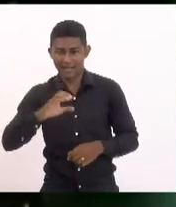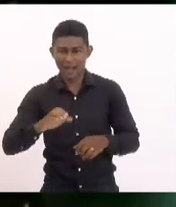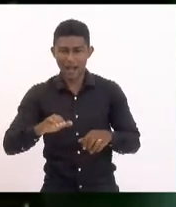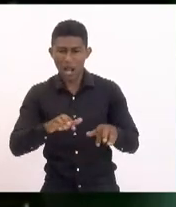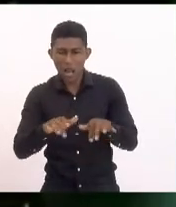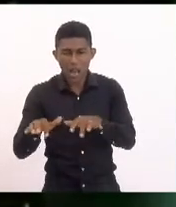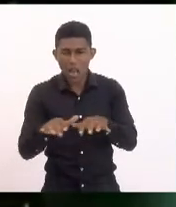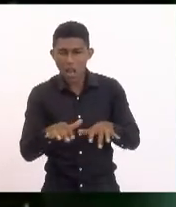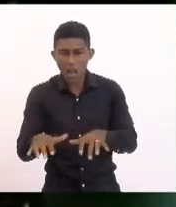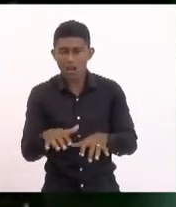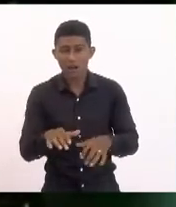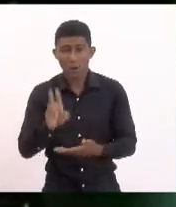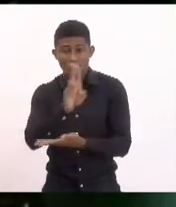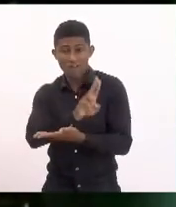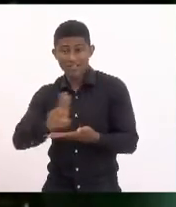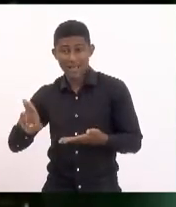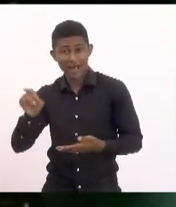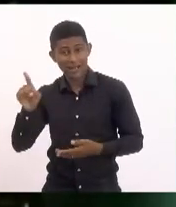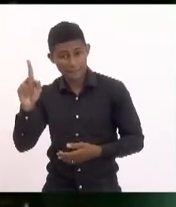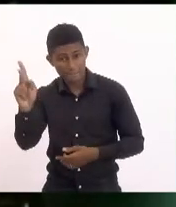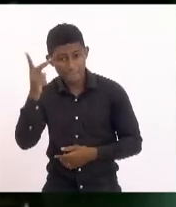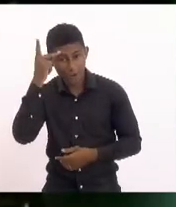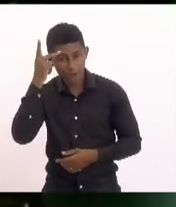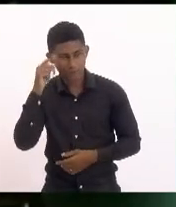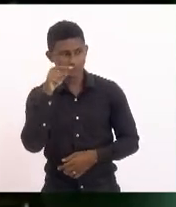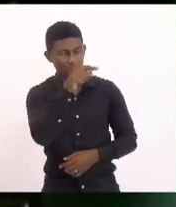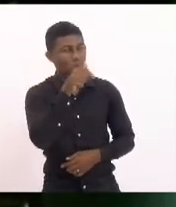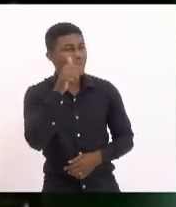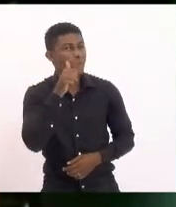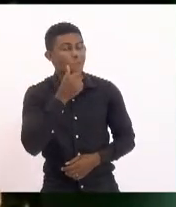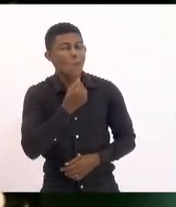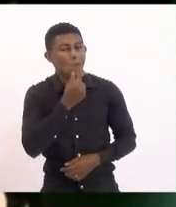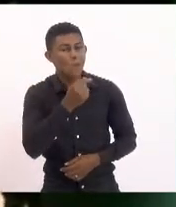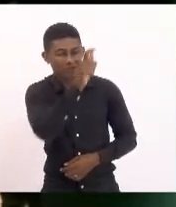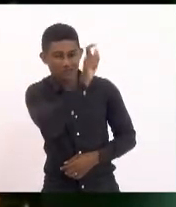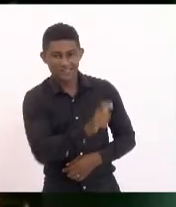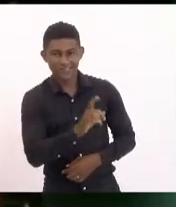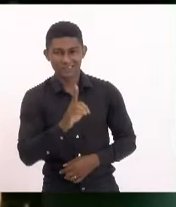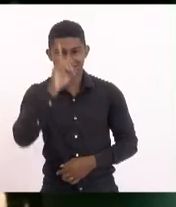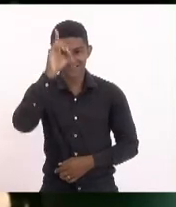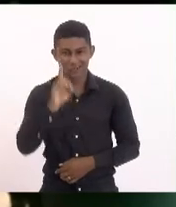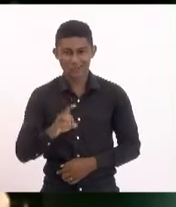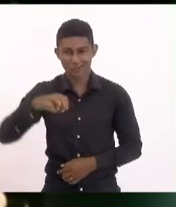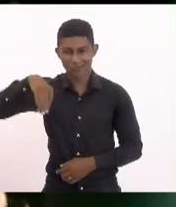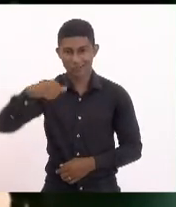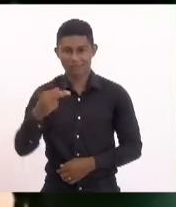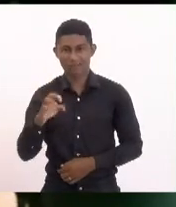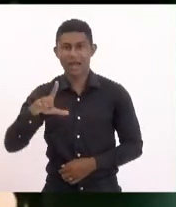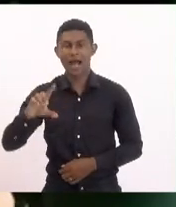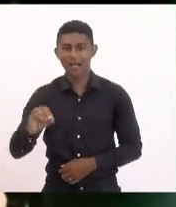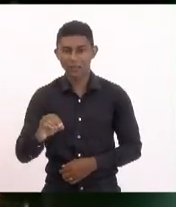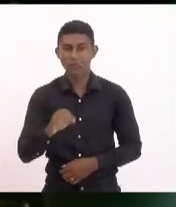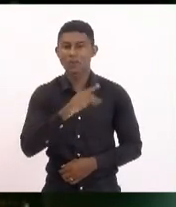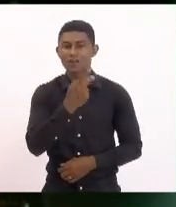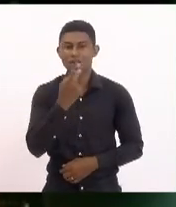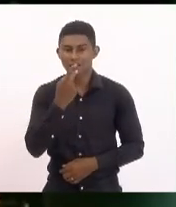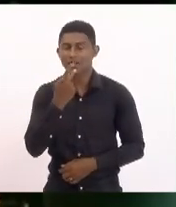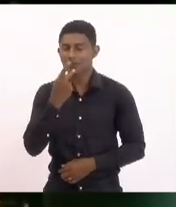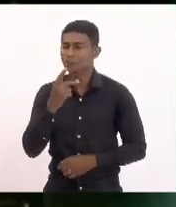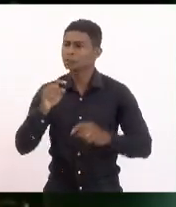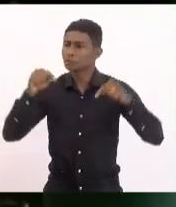O Marcelo Belfort, ele traz, né, diretor da escola, ele traz o reconhecimento da potência da juventude preta